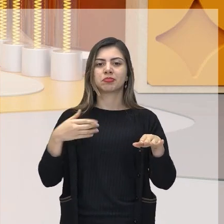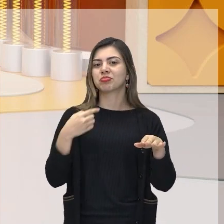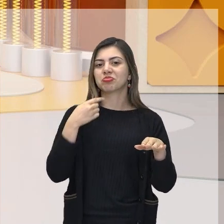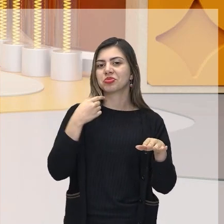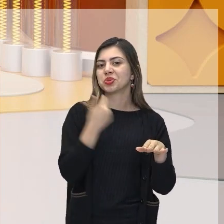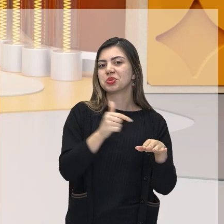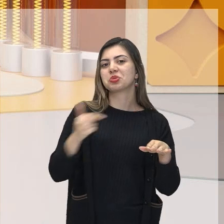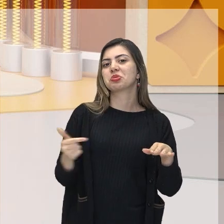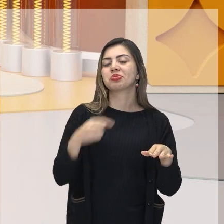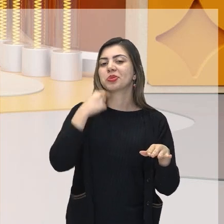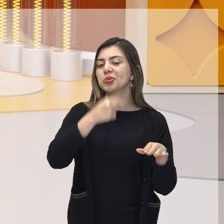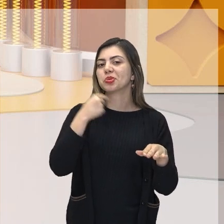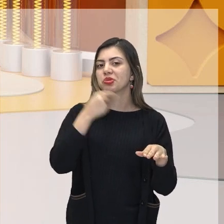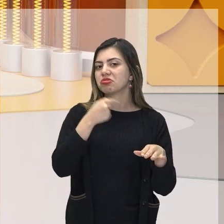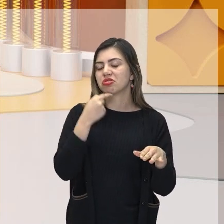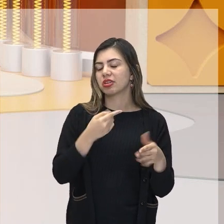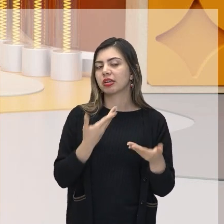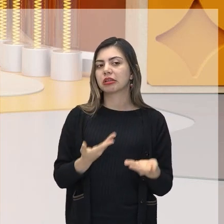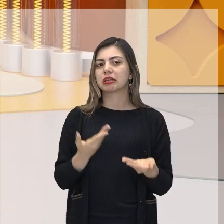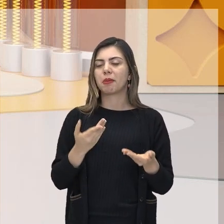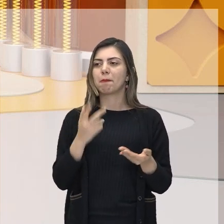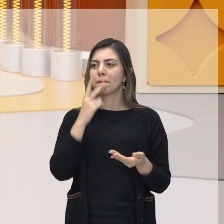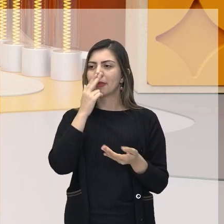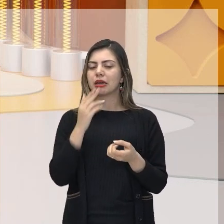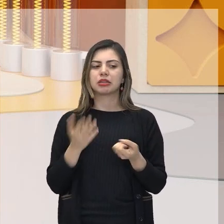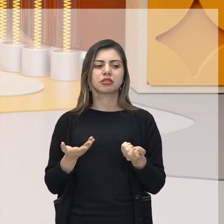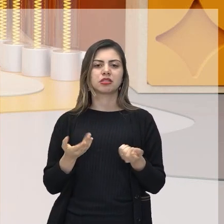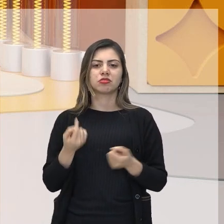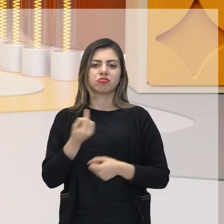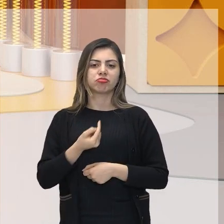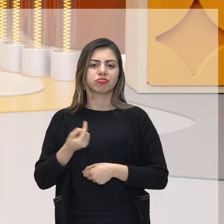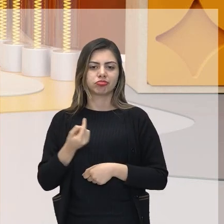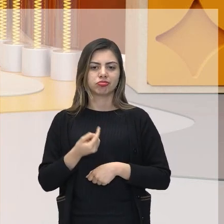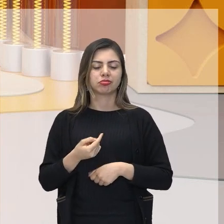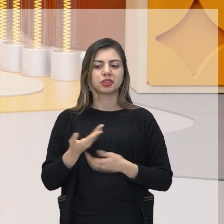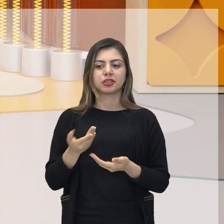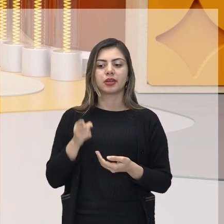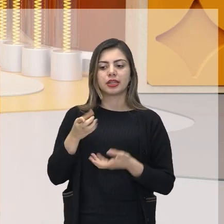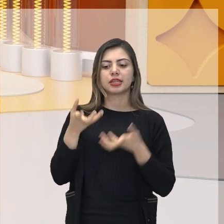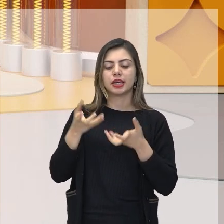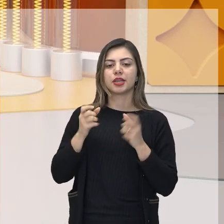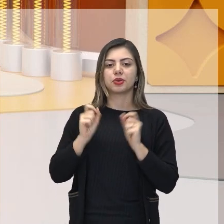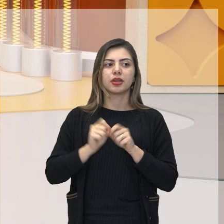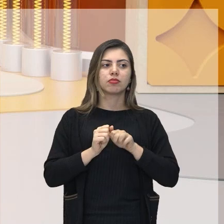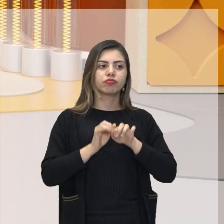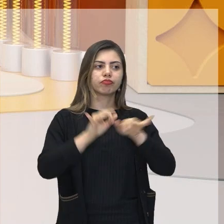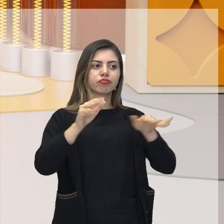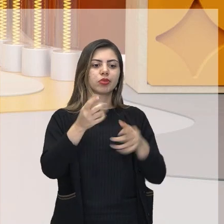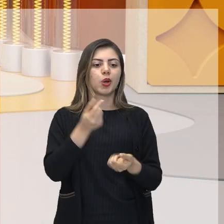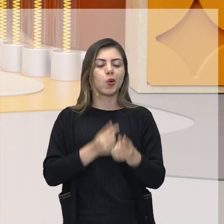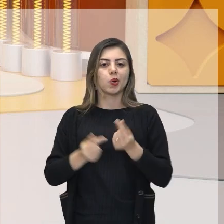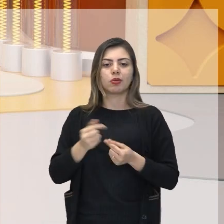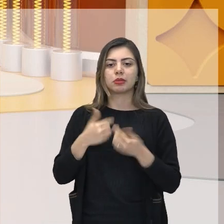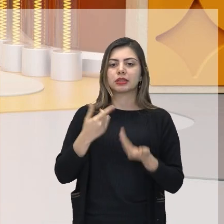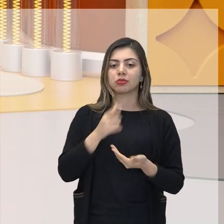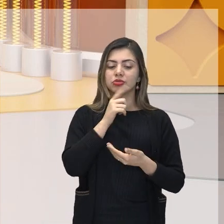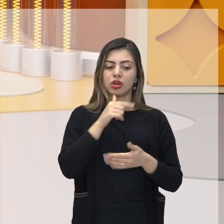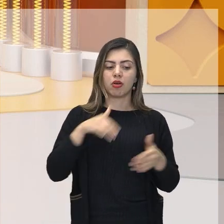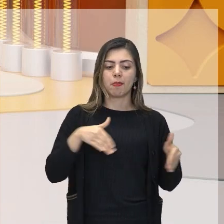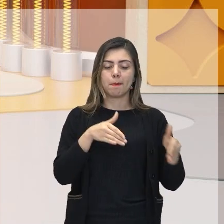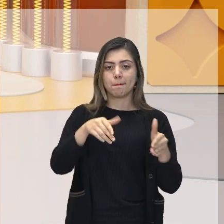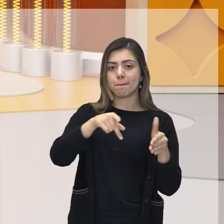aos restantes dos países e também queria escoar sua produção comercial, tá, gente? Então, o Rio da Prata